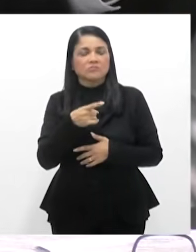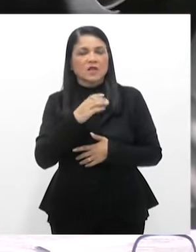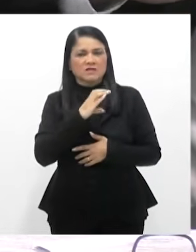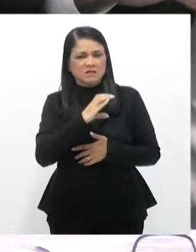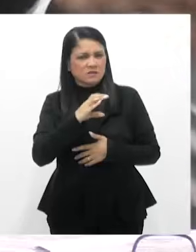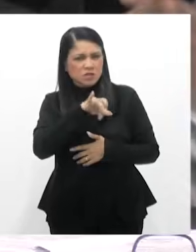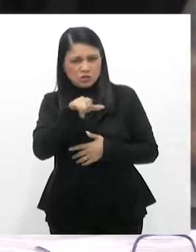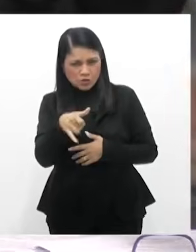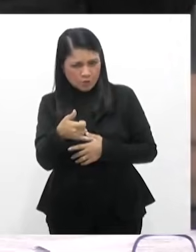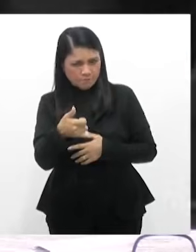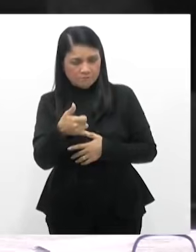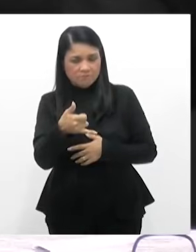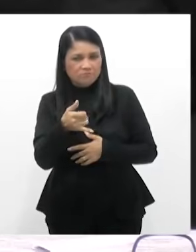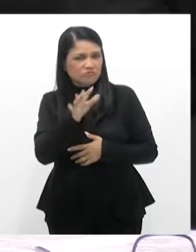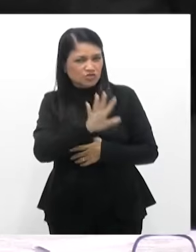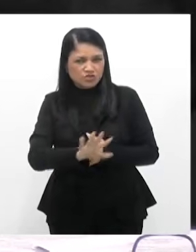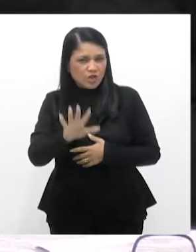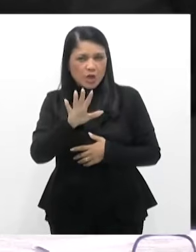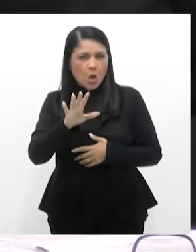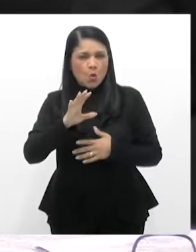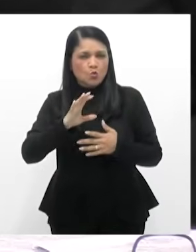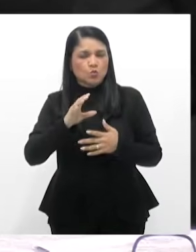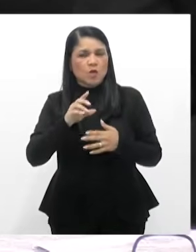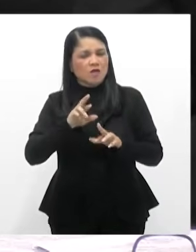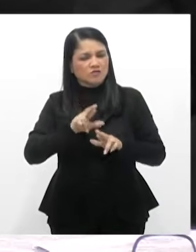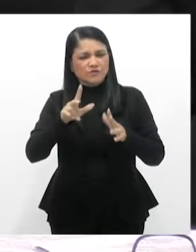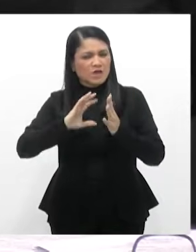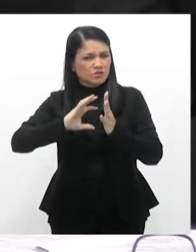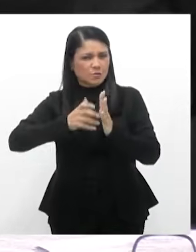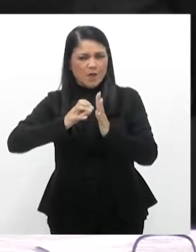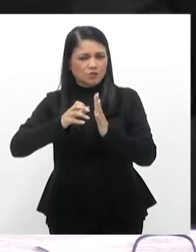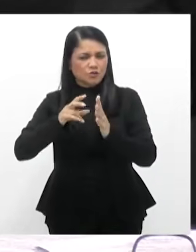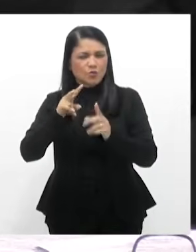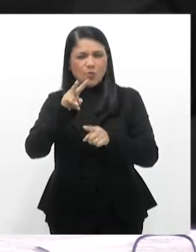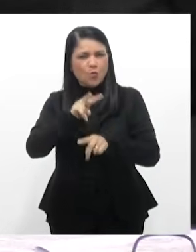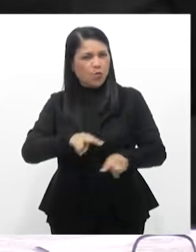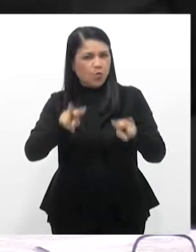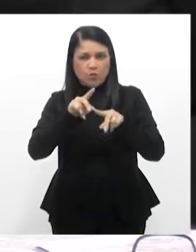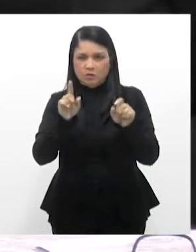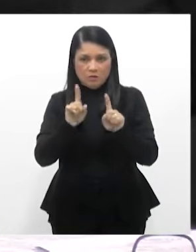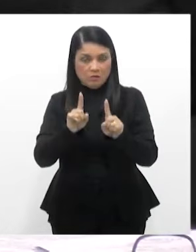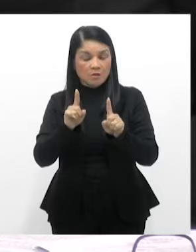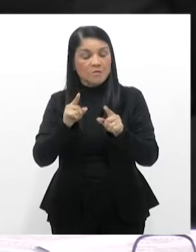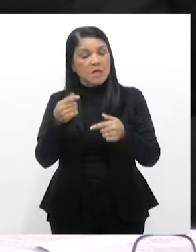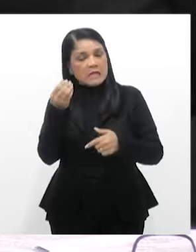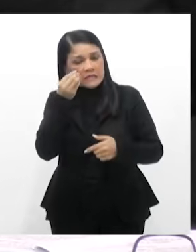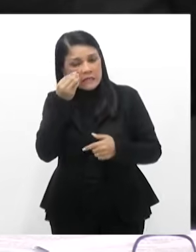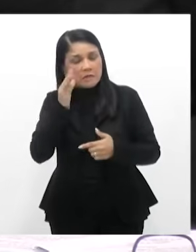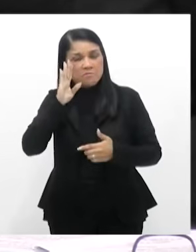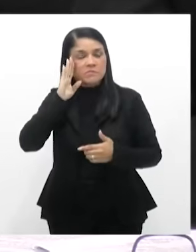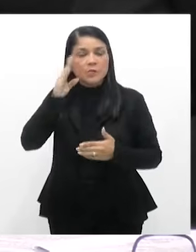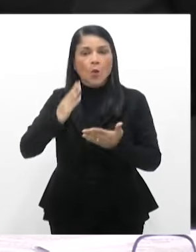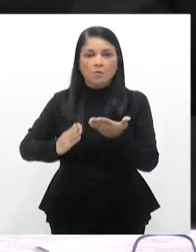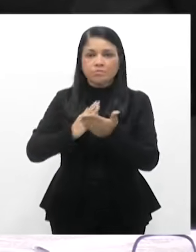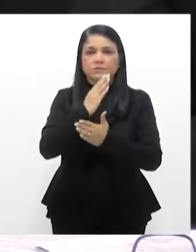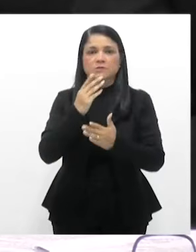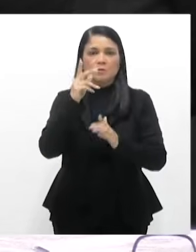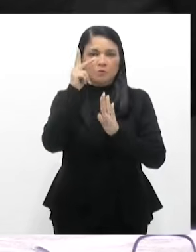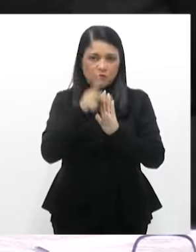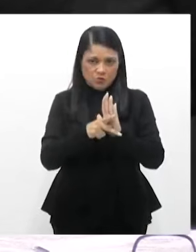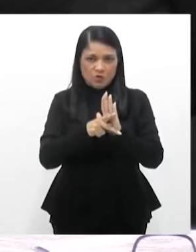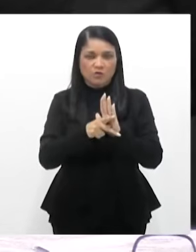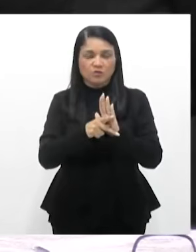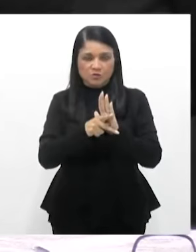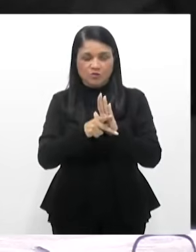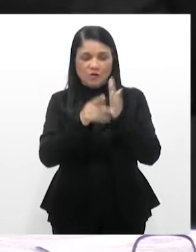geral, não olha para a filiação dos deputados para tentar viabilizar os projetos, que, no fundo, é a nossa função. E, por